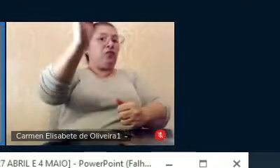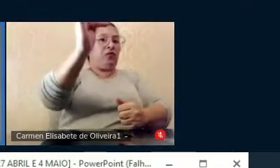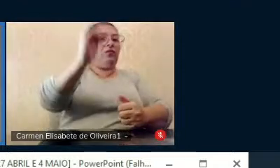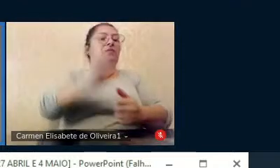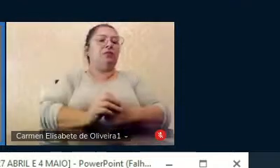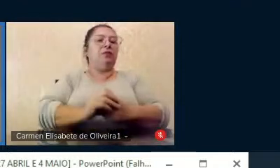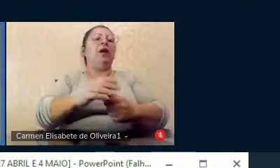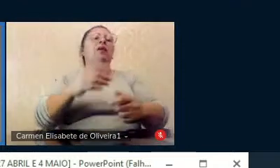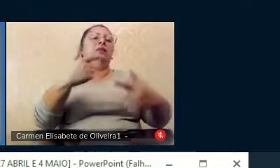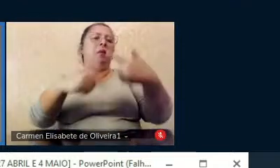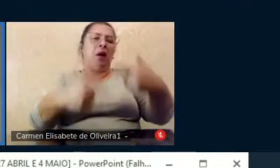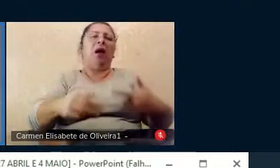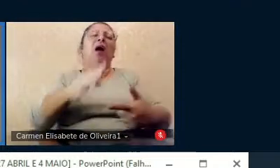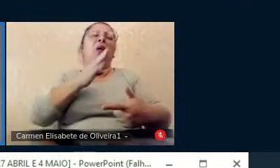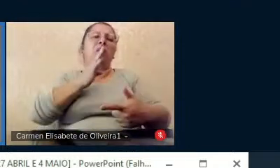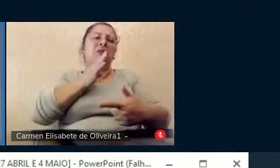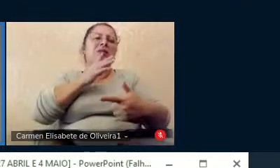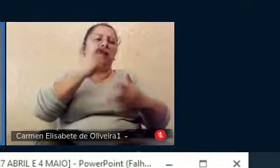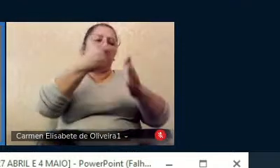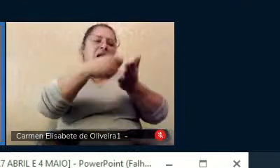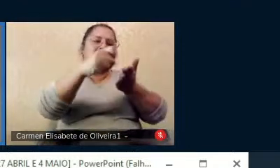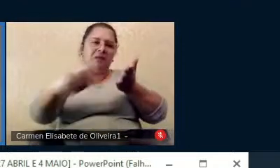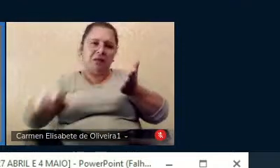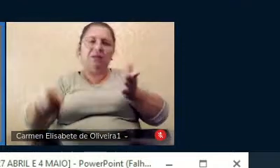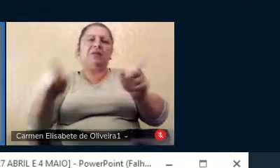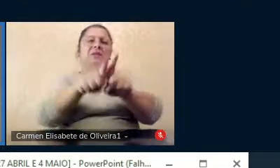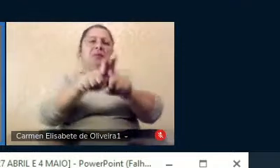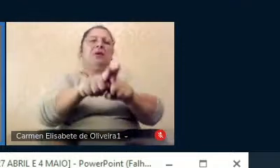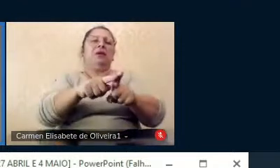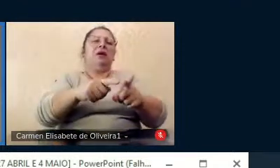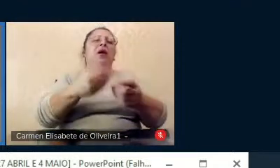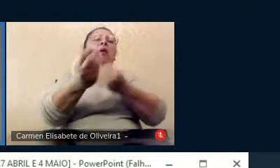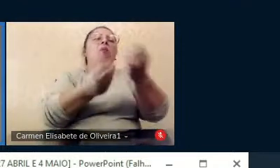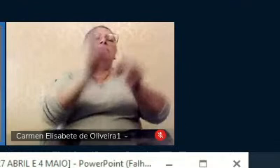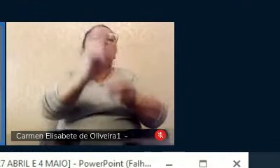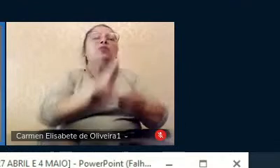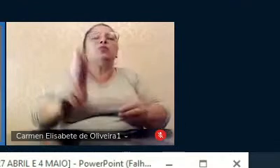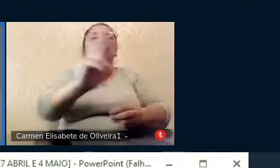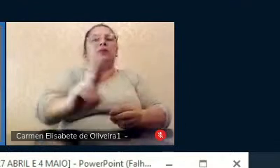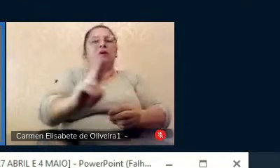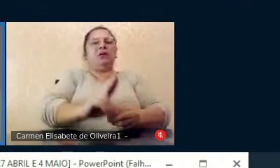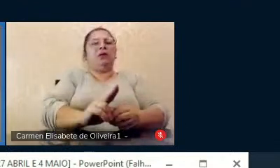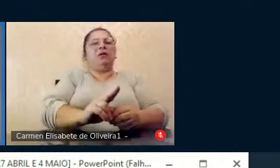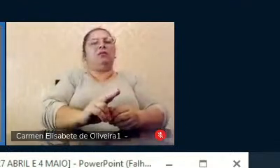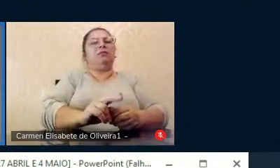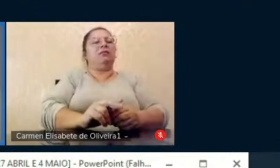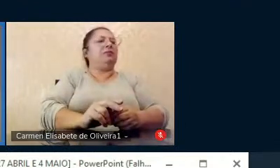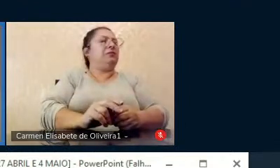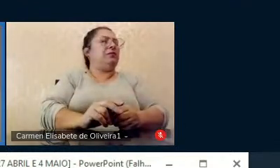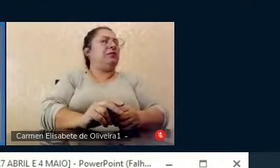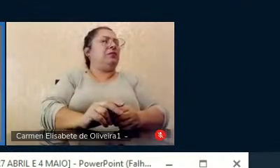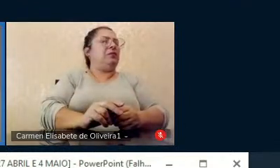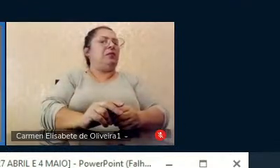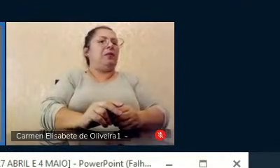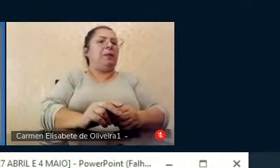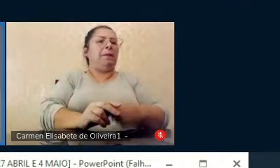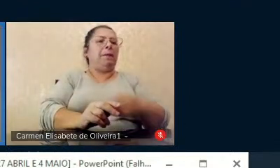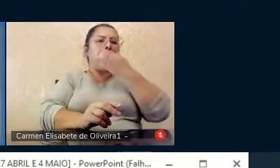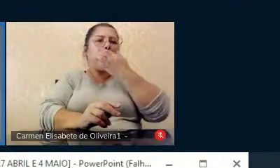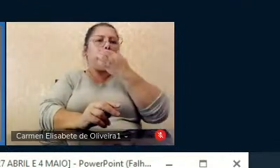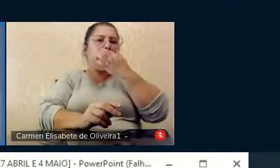e conhecer a escrita Signwriting e a ferramenta Signo Poodle, que é a